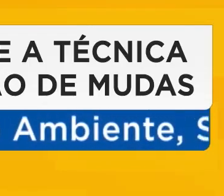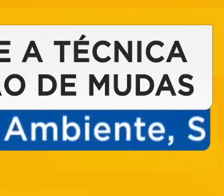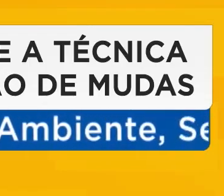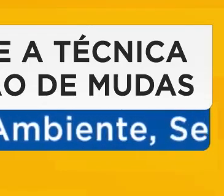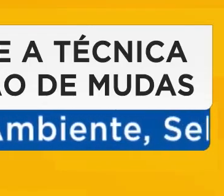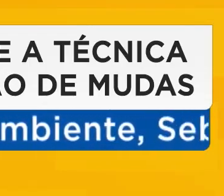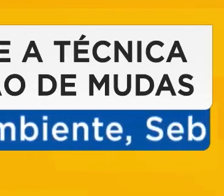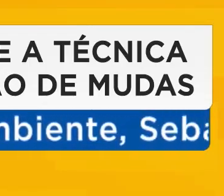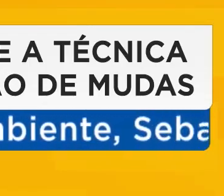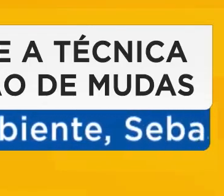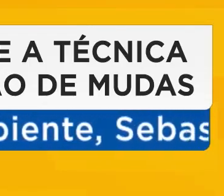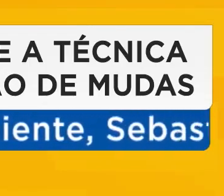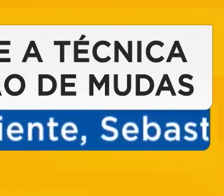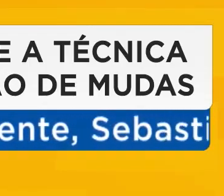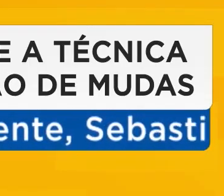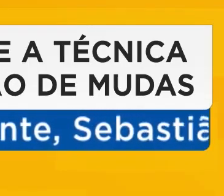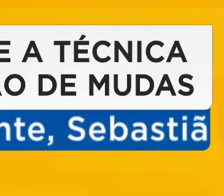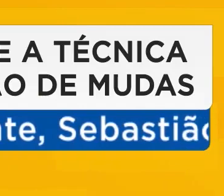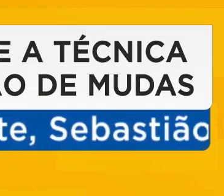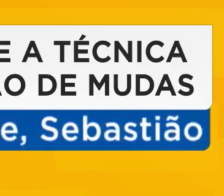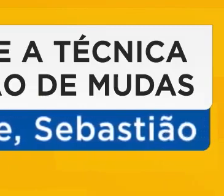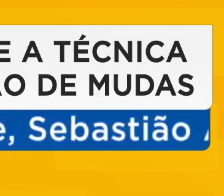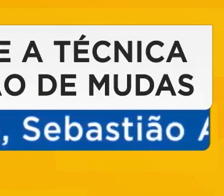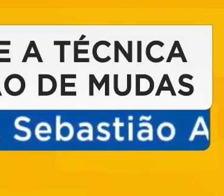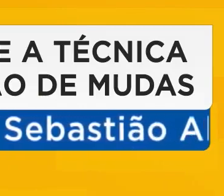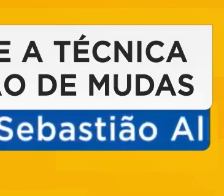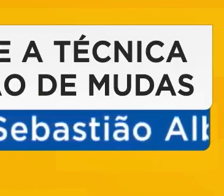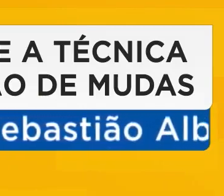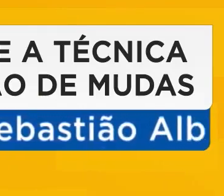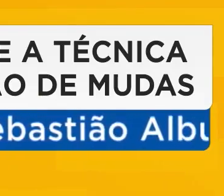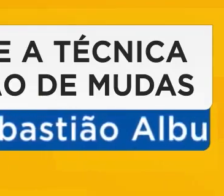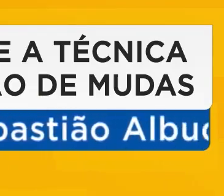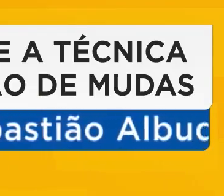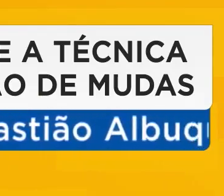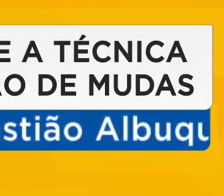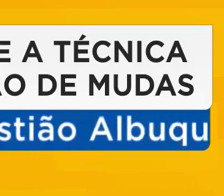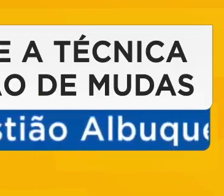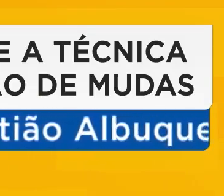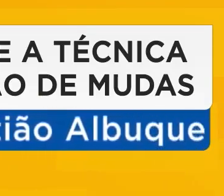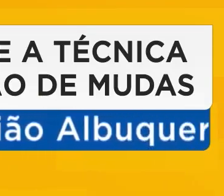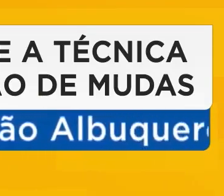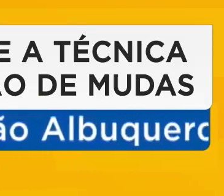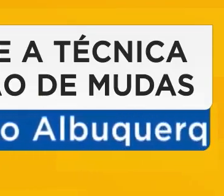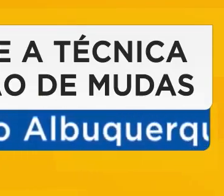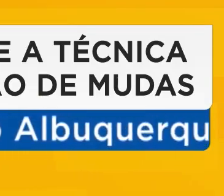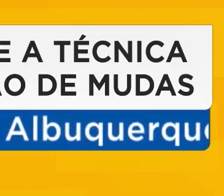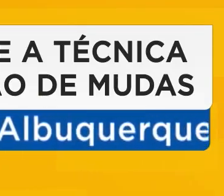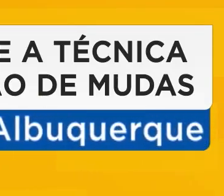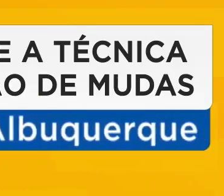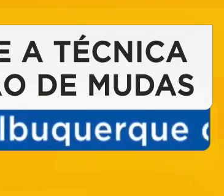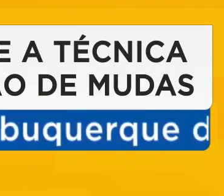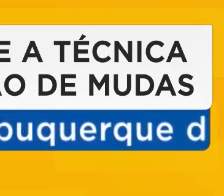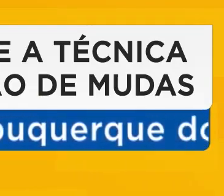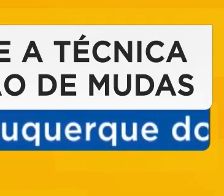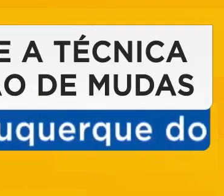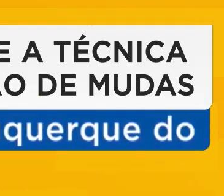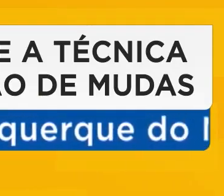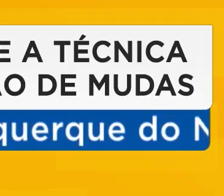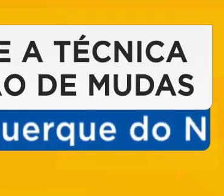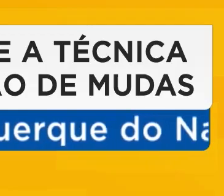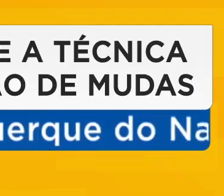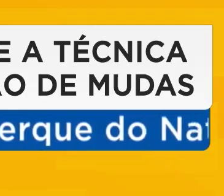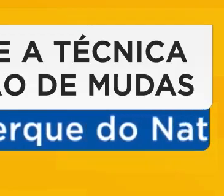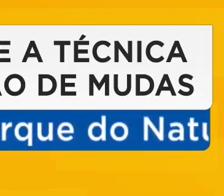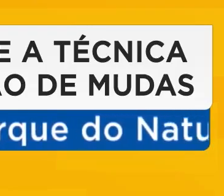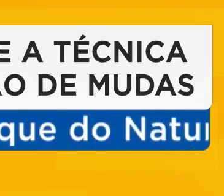da roçadeira como uma maneira de manejar o mato em lugar da capina com enxada, o uso de culturas de cobertura,